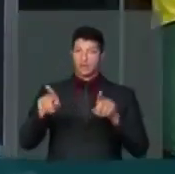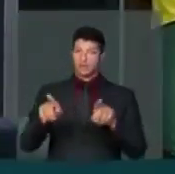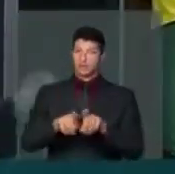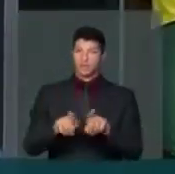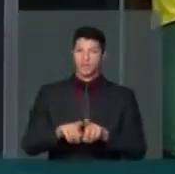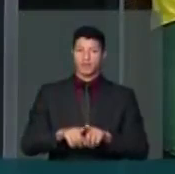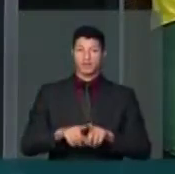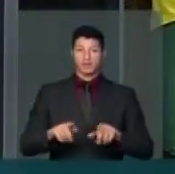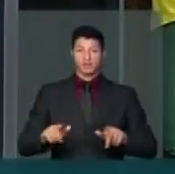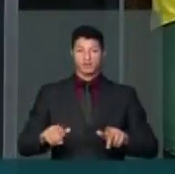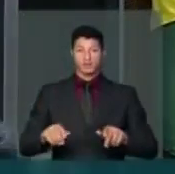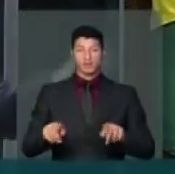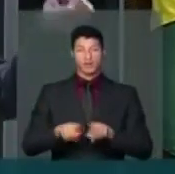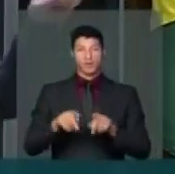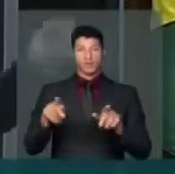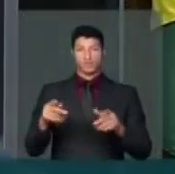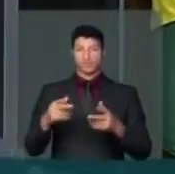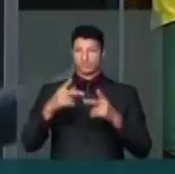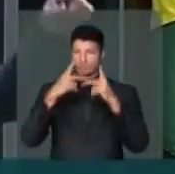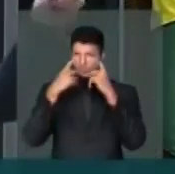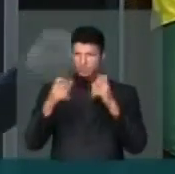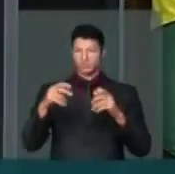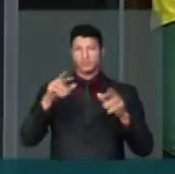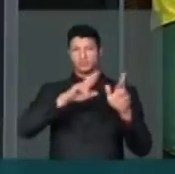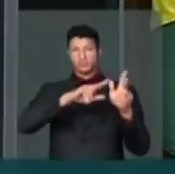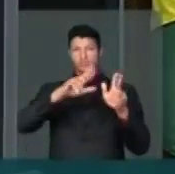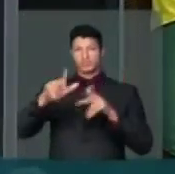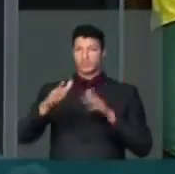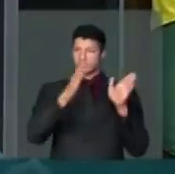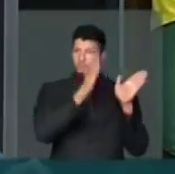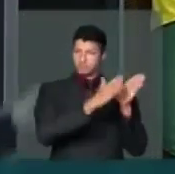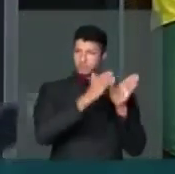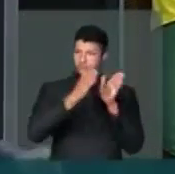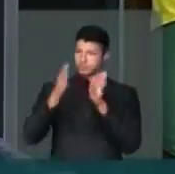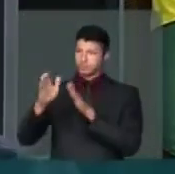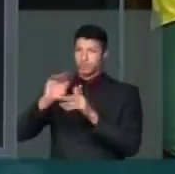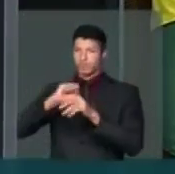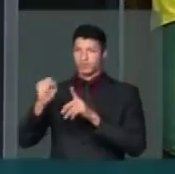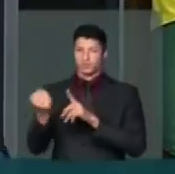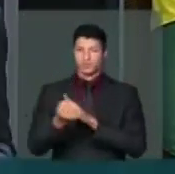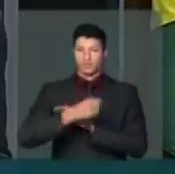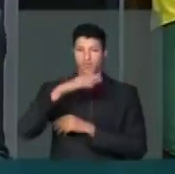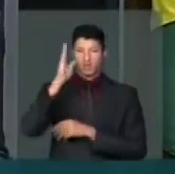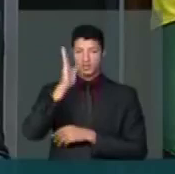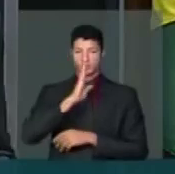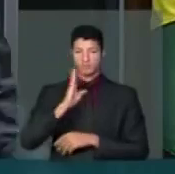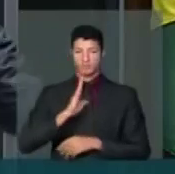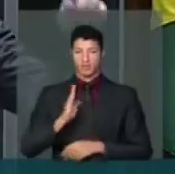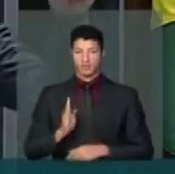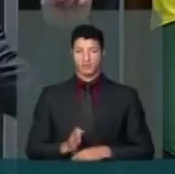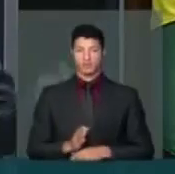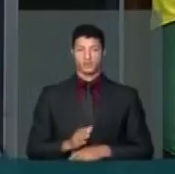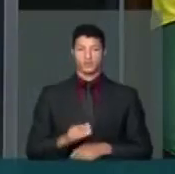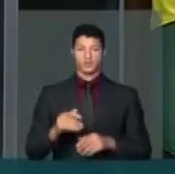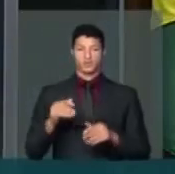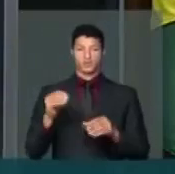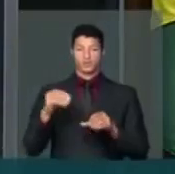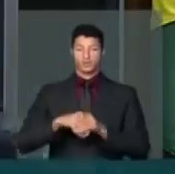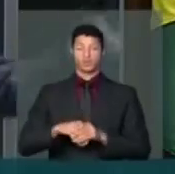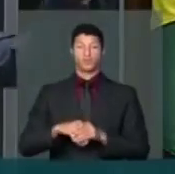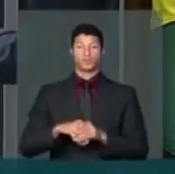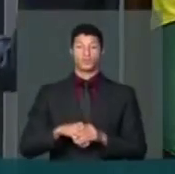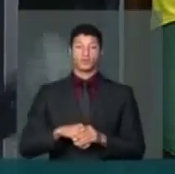vítima de diversos setores da sociedade brasileira, entre